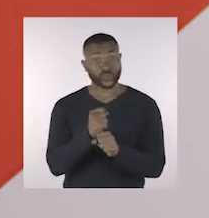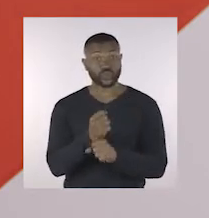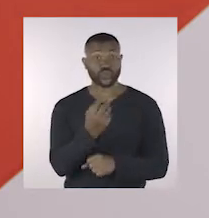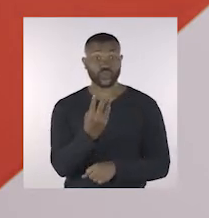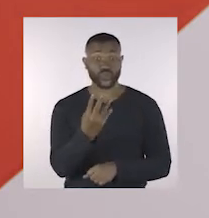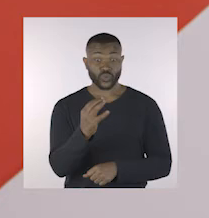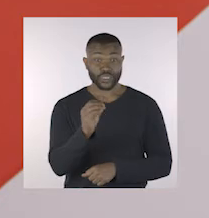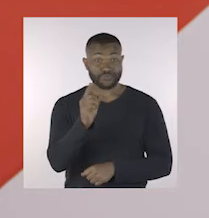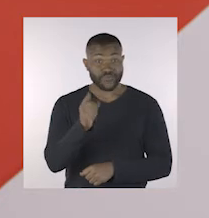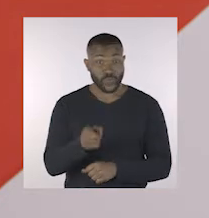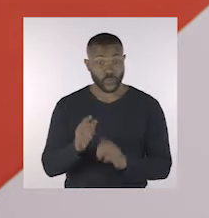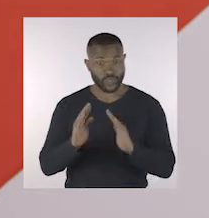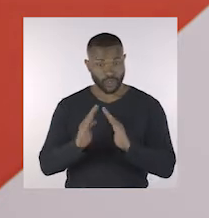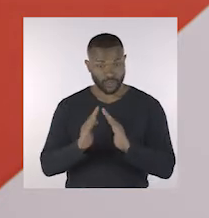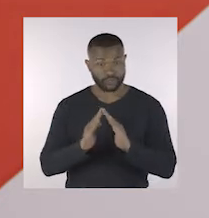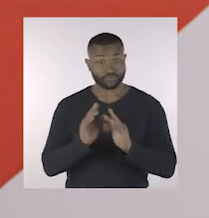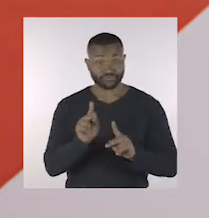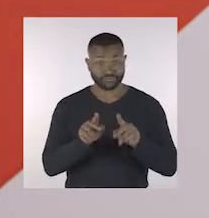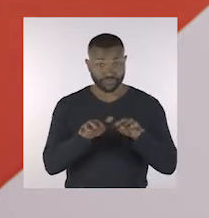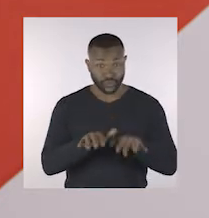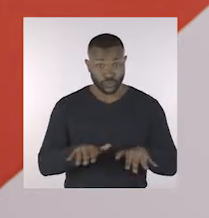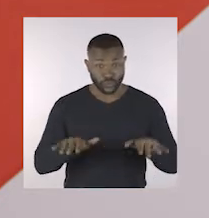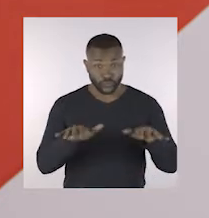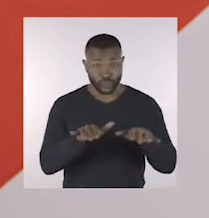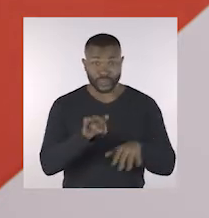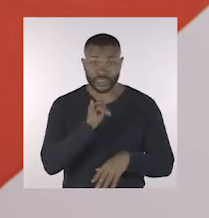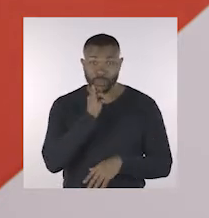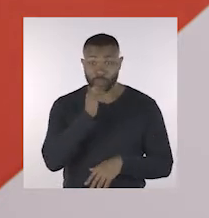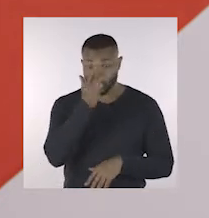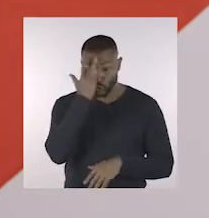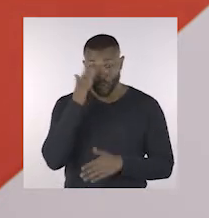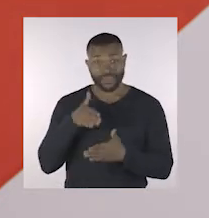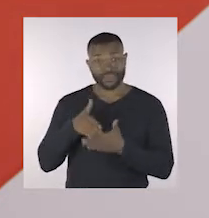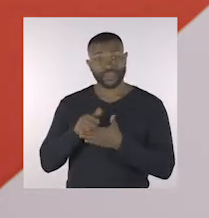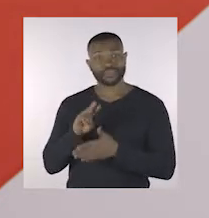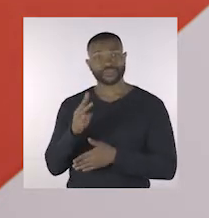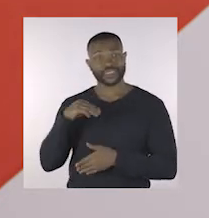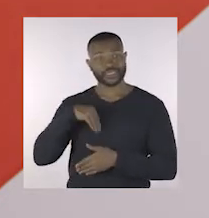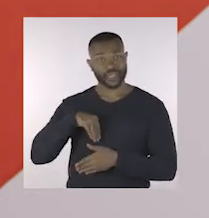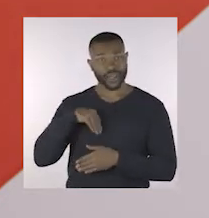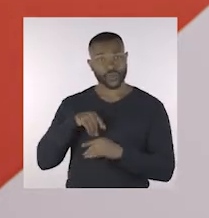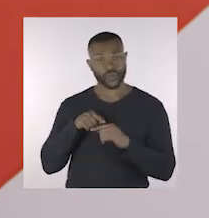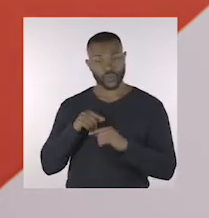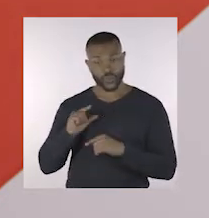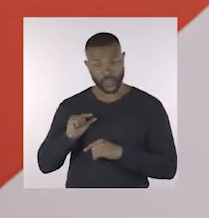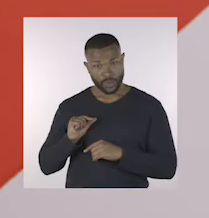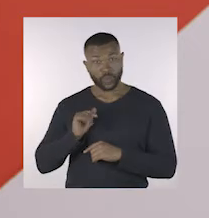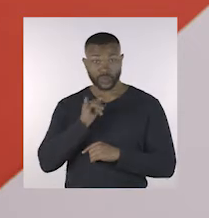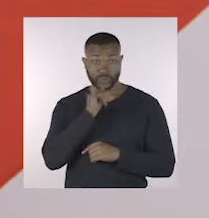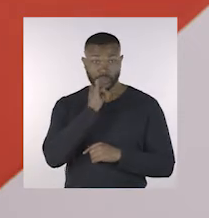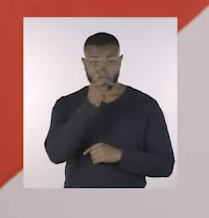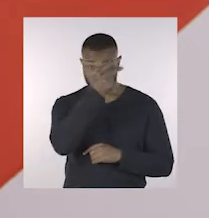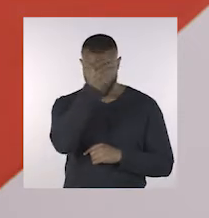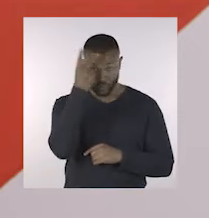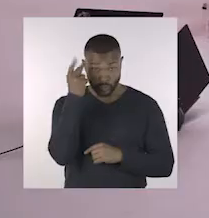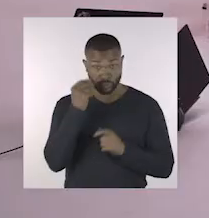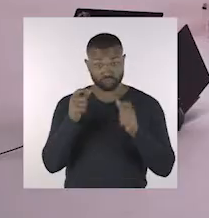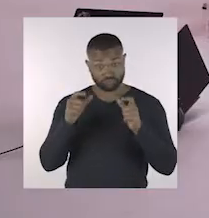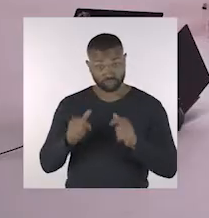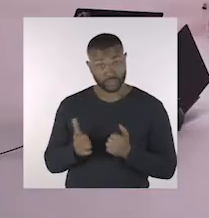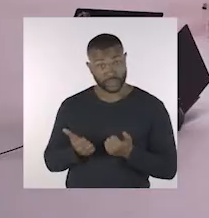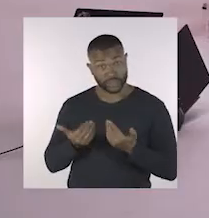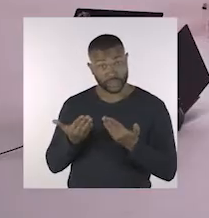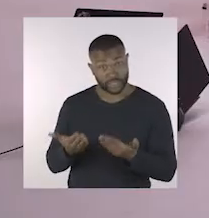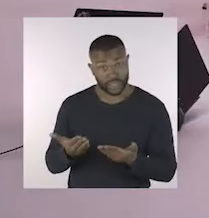construção de 40 mil casas populares portanto até quem ganha 3 salários mínimos que podem ser a prefeitura